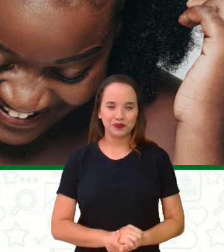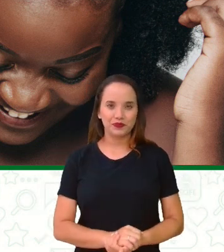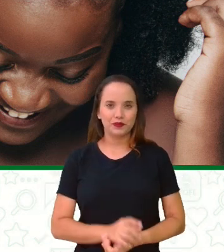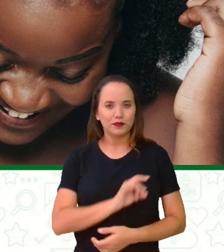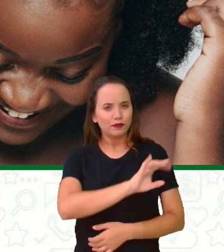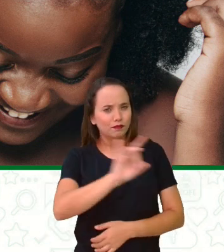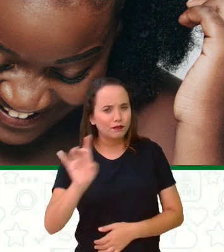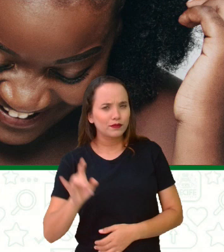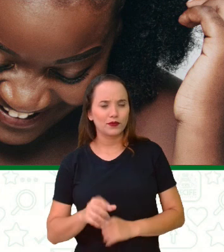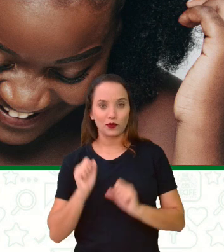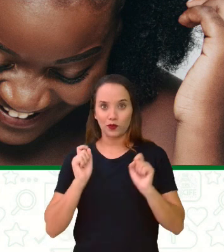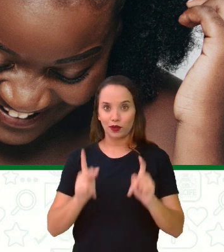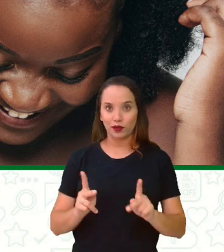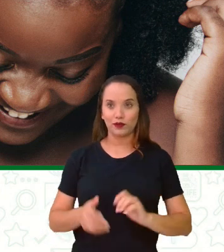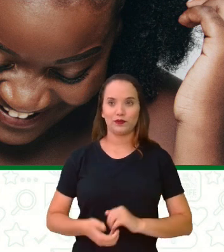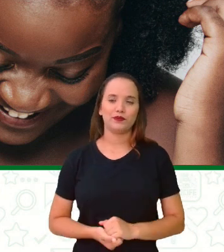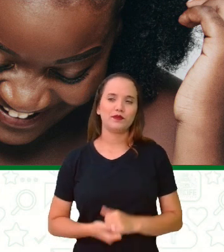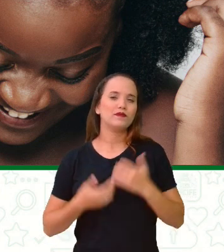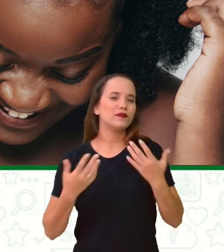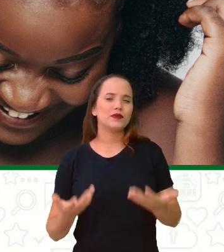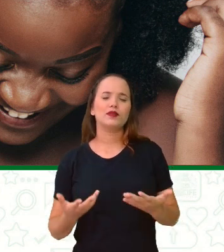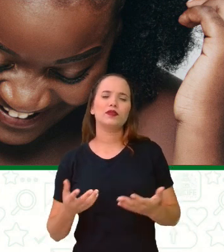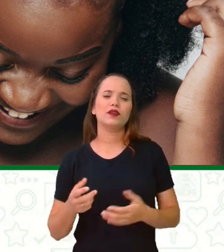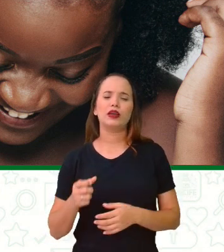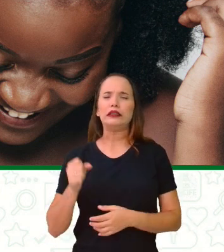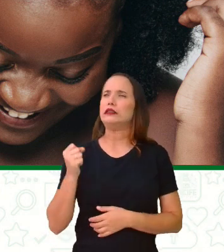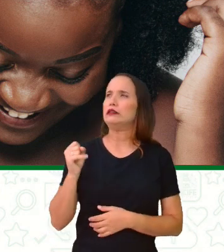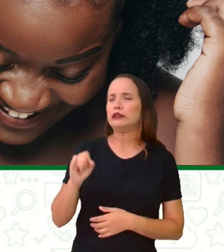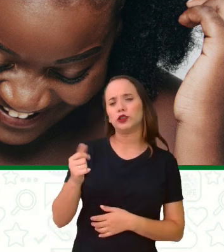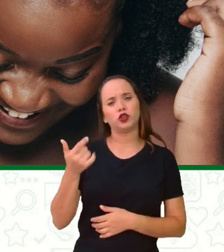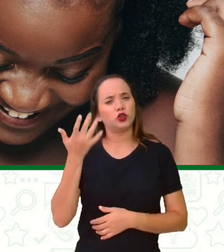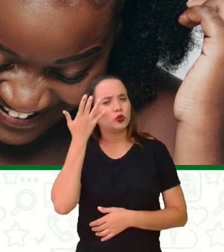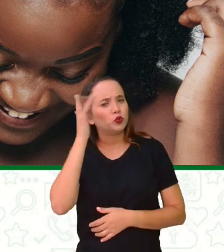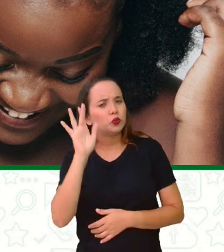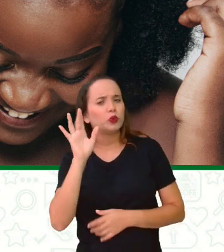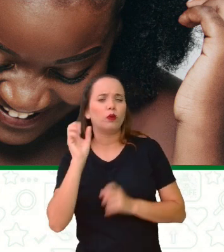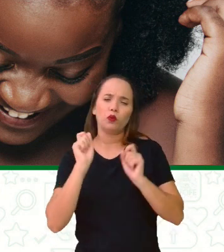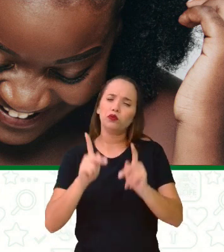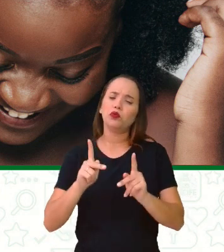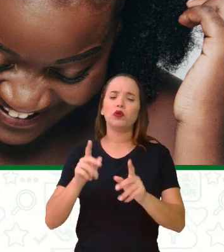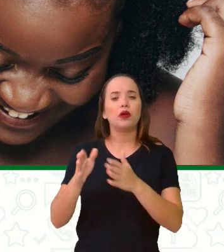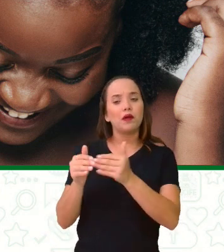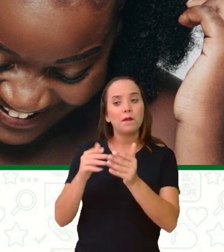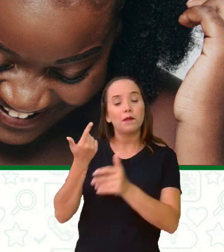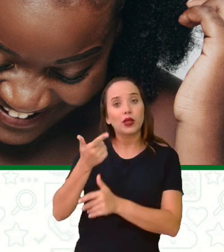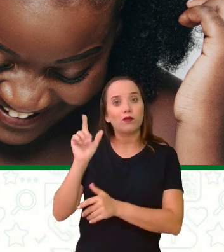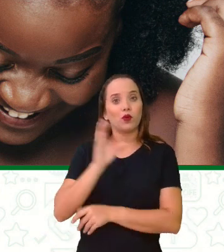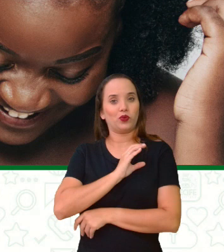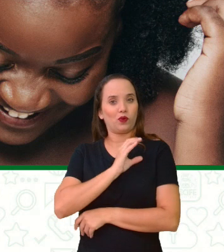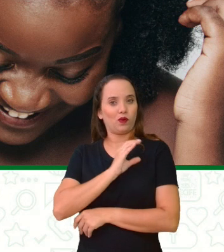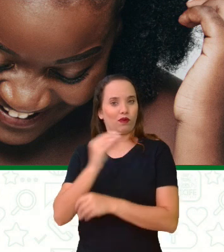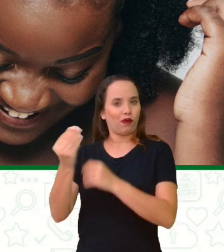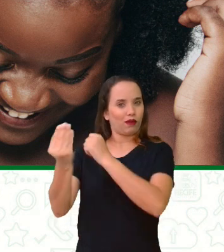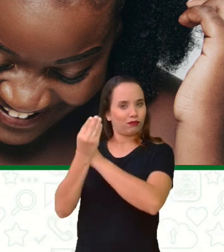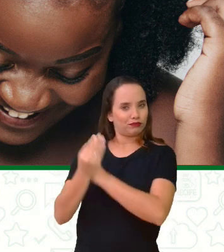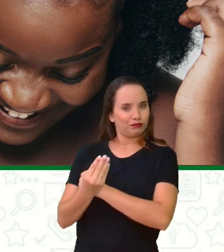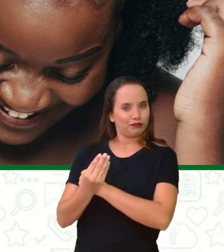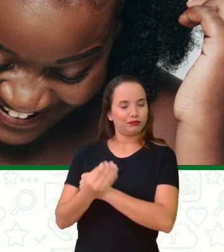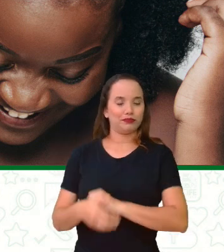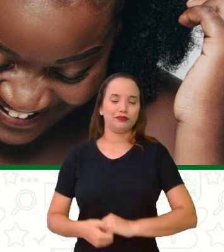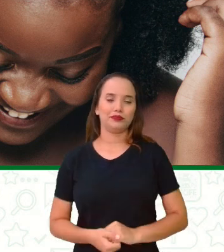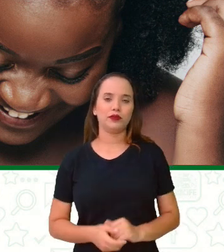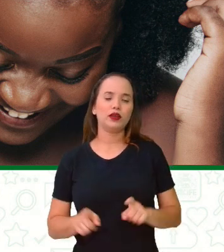nos outros, tá? Ah, eu não sei fazer trança, tudo bem, não tem problema não, pede para colega fazer, ou seu colega. Depois vocês podem fazer